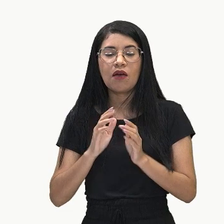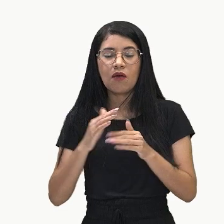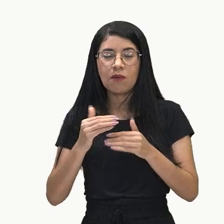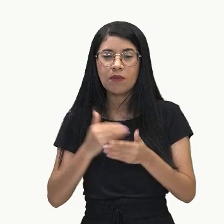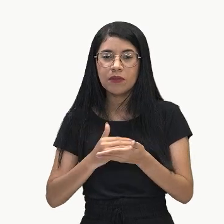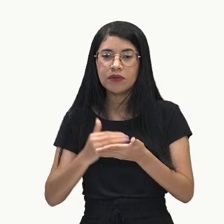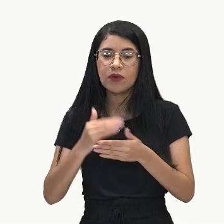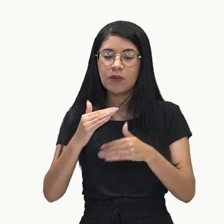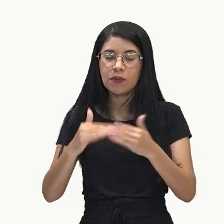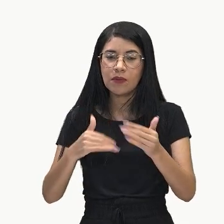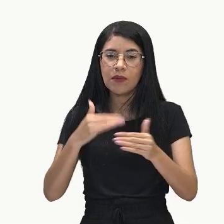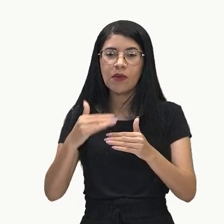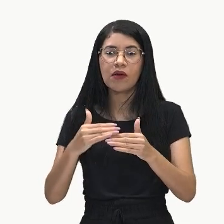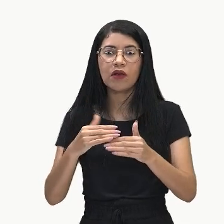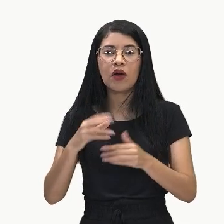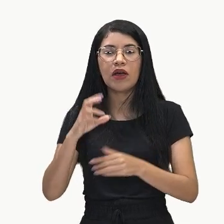de